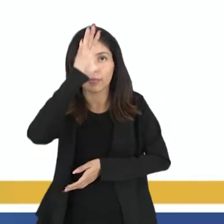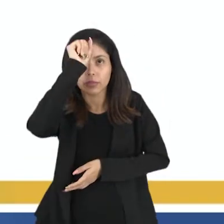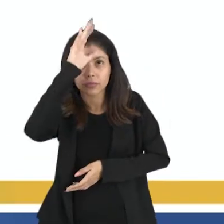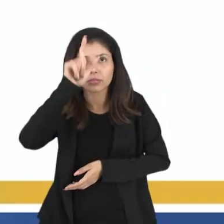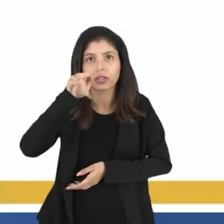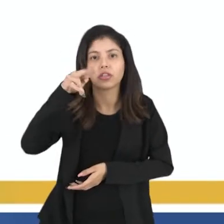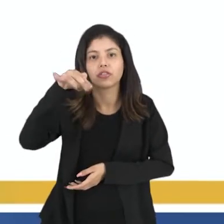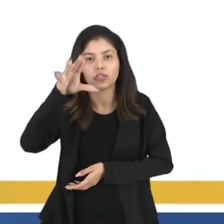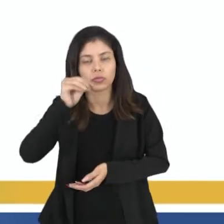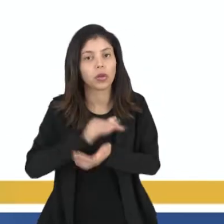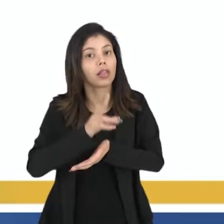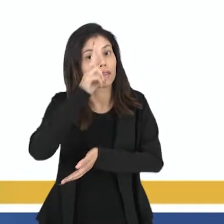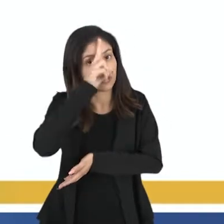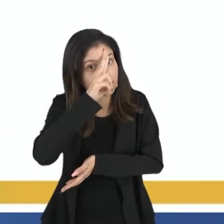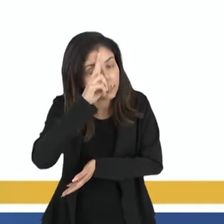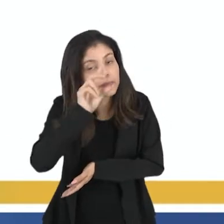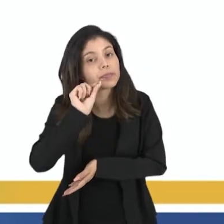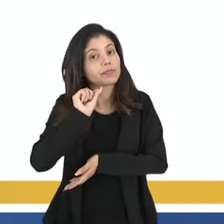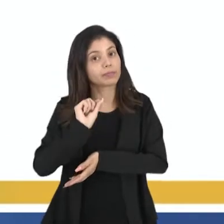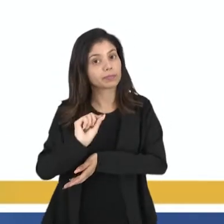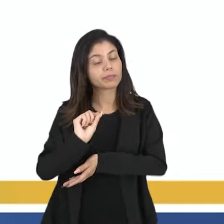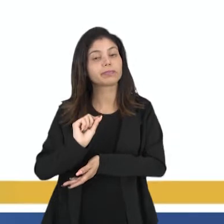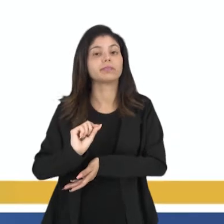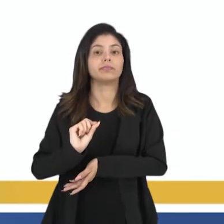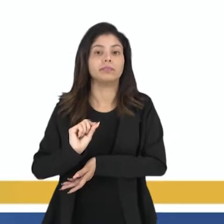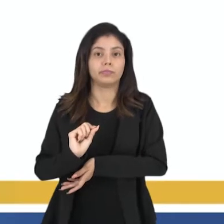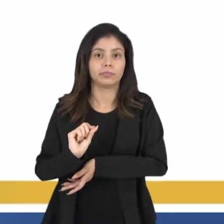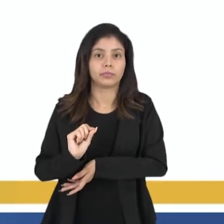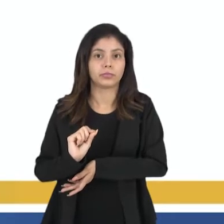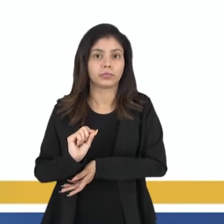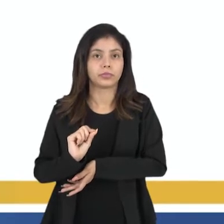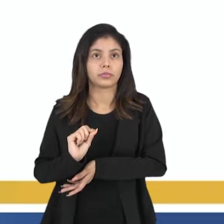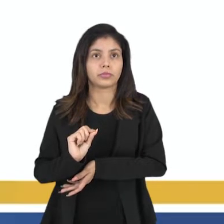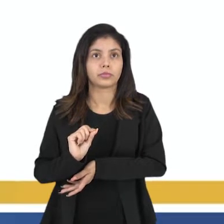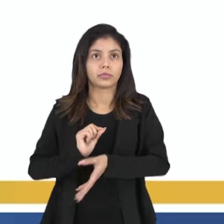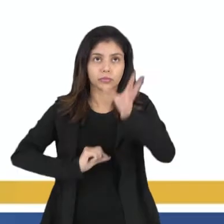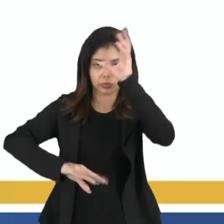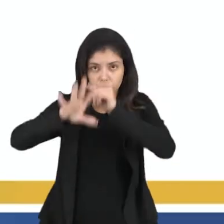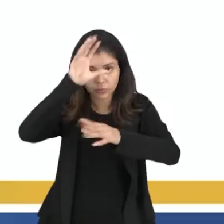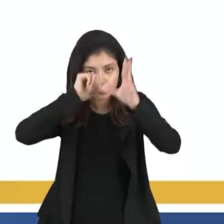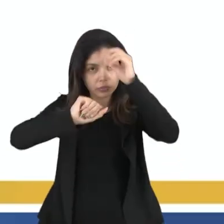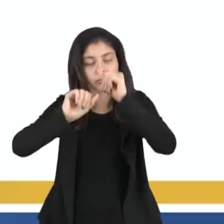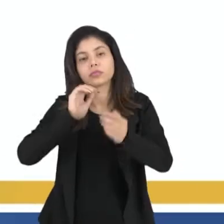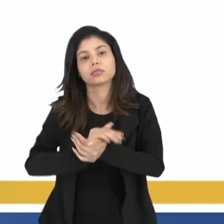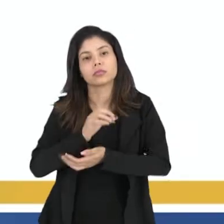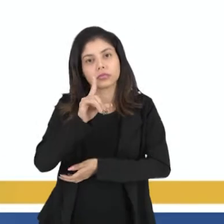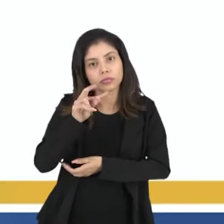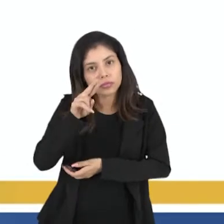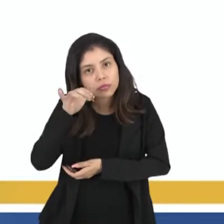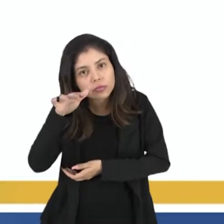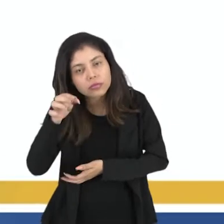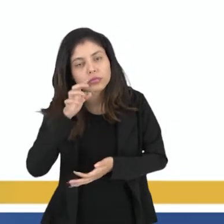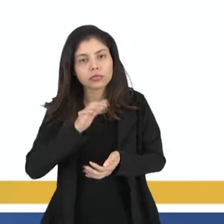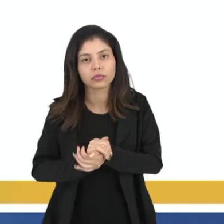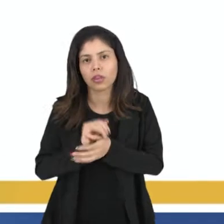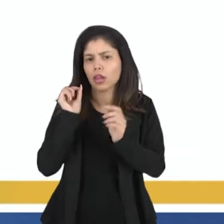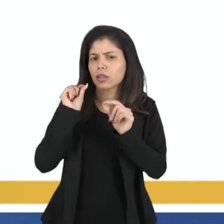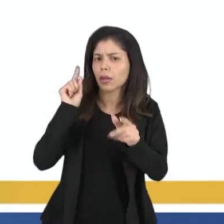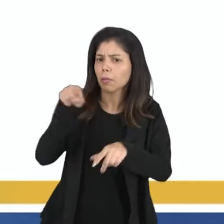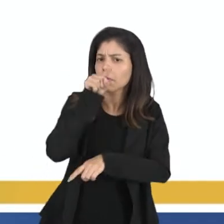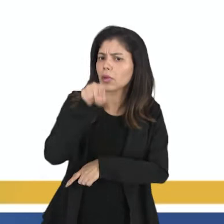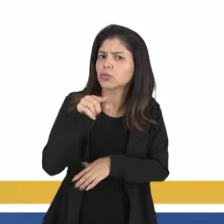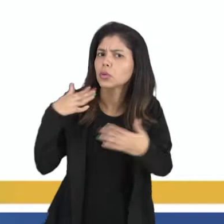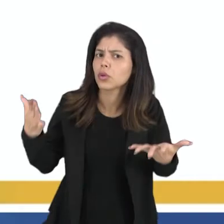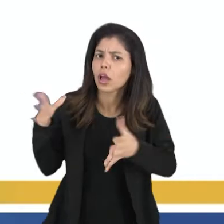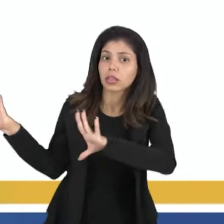legítimo, lembrando que o conhecimento que Descartes está questionando é o conhecimento